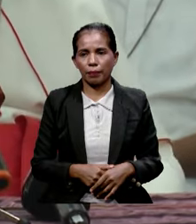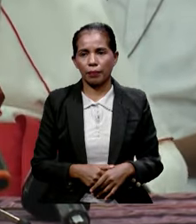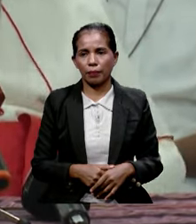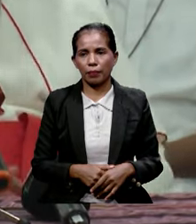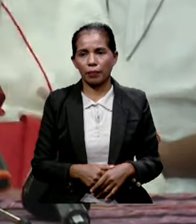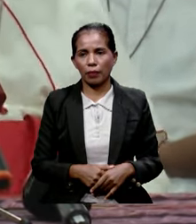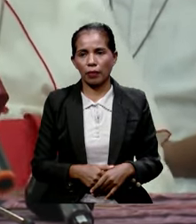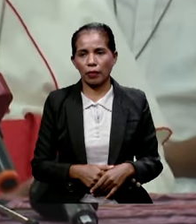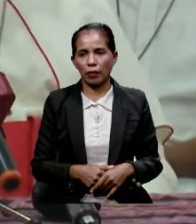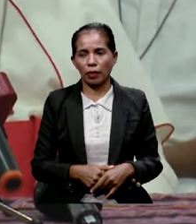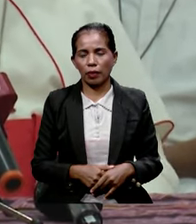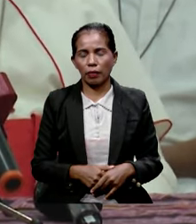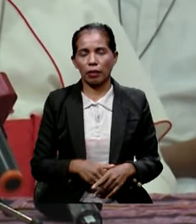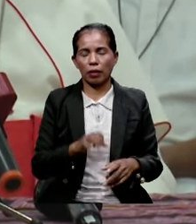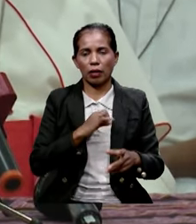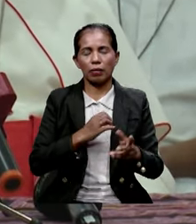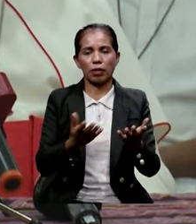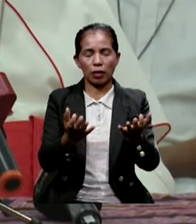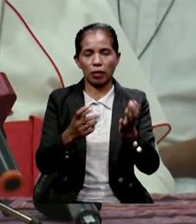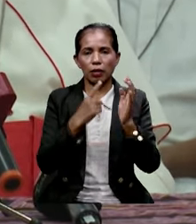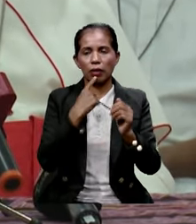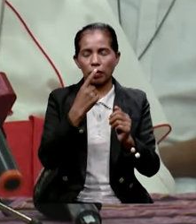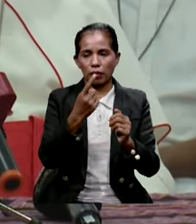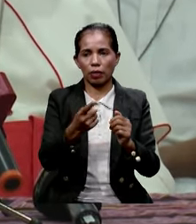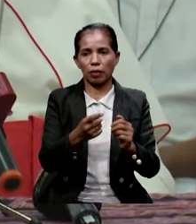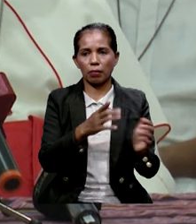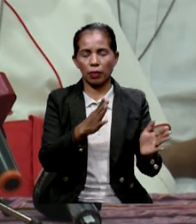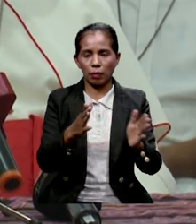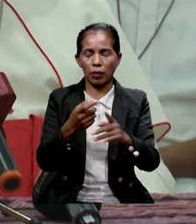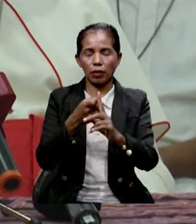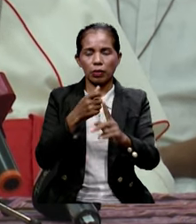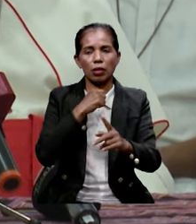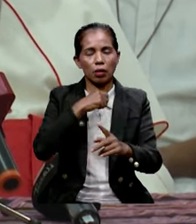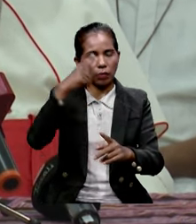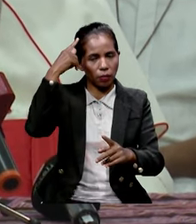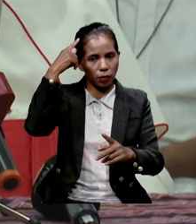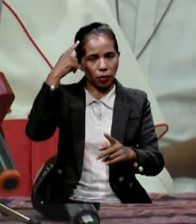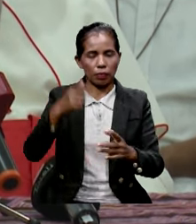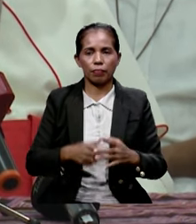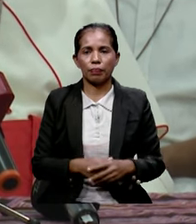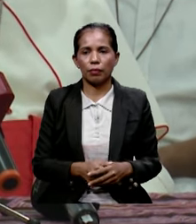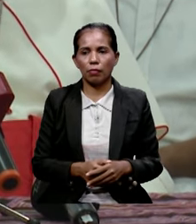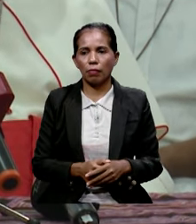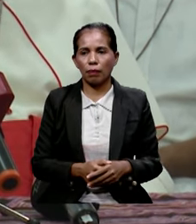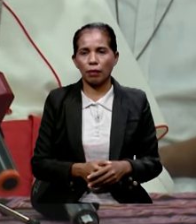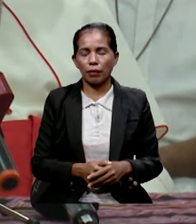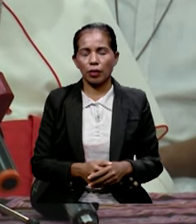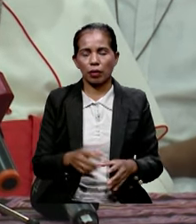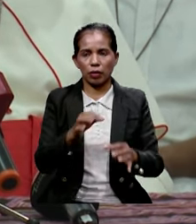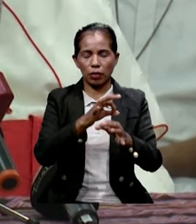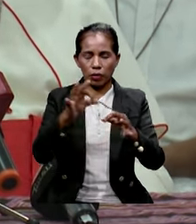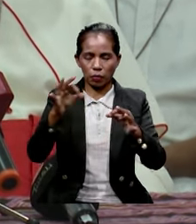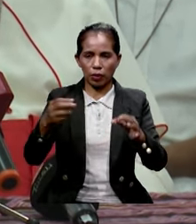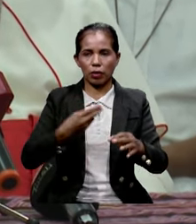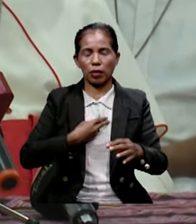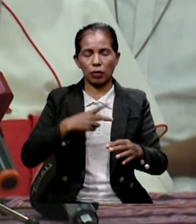Que gostaria de acrescentar da parte do Santo Padre qual é o espírito, a atitude,